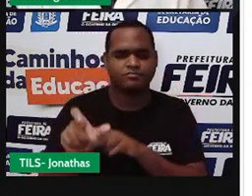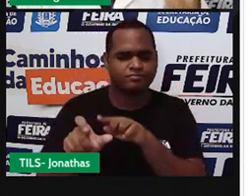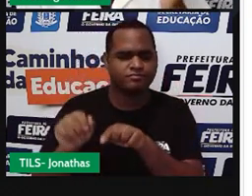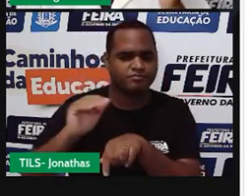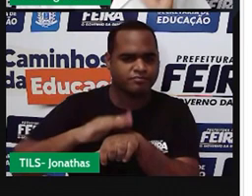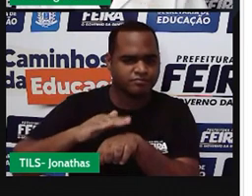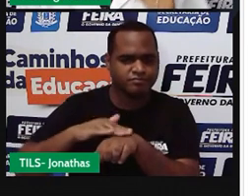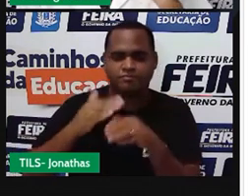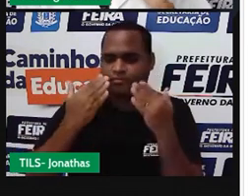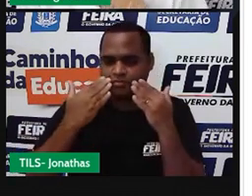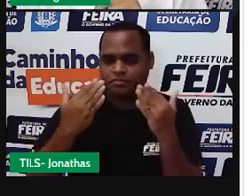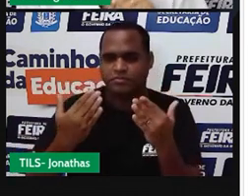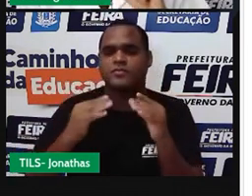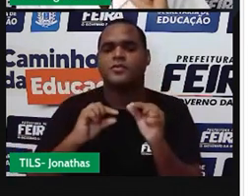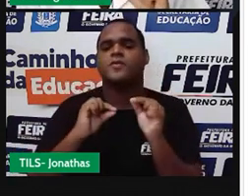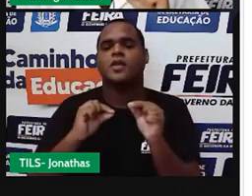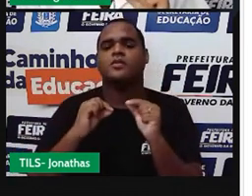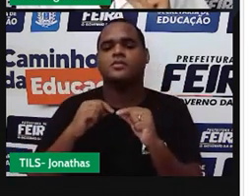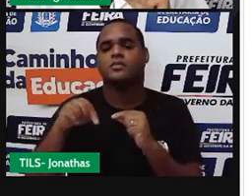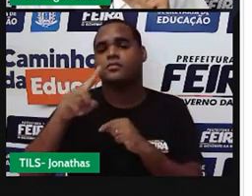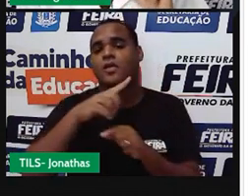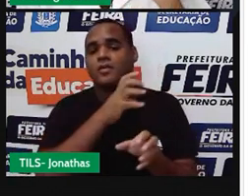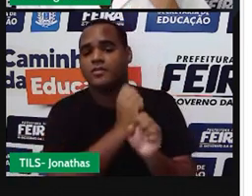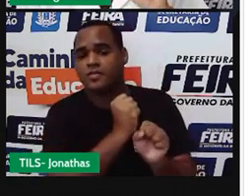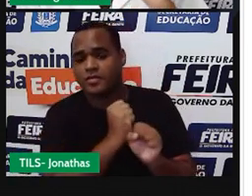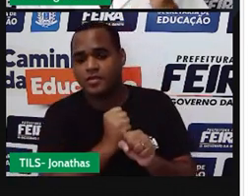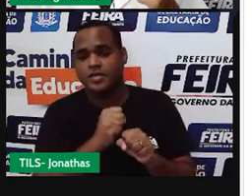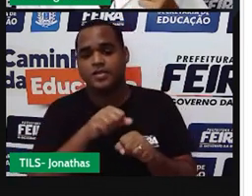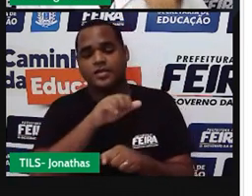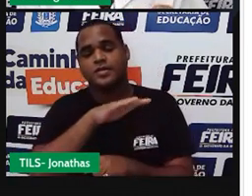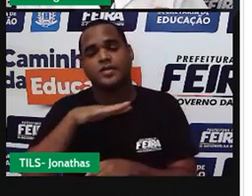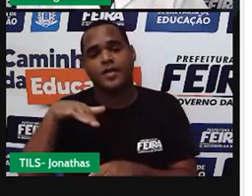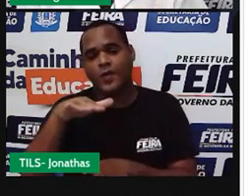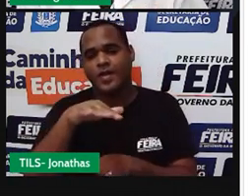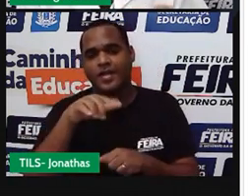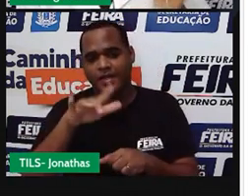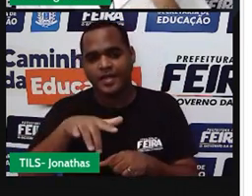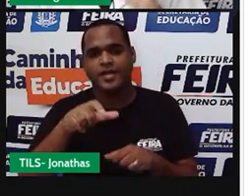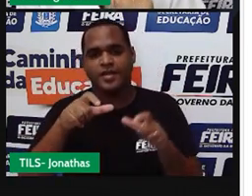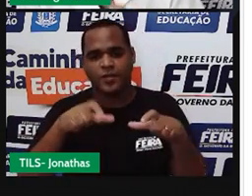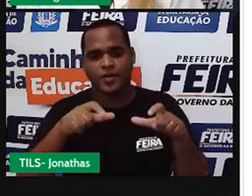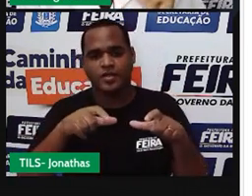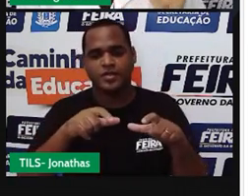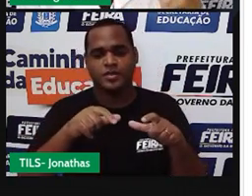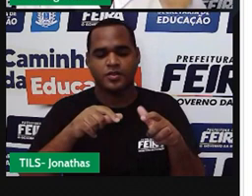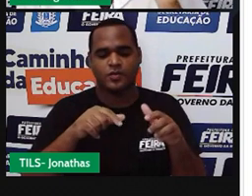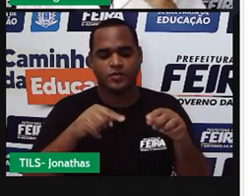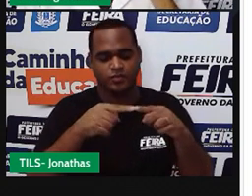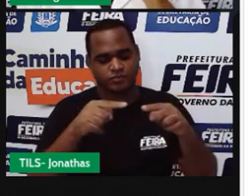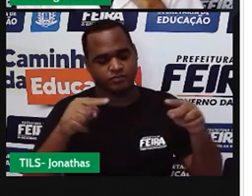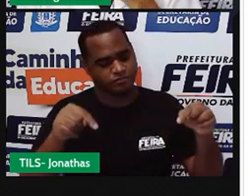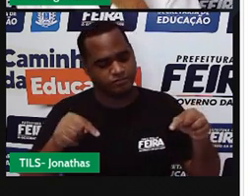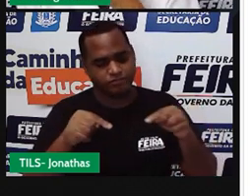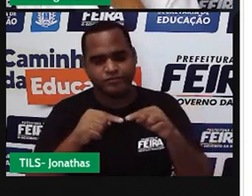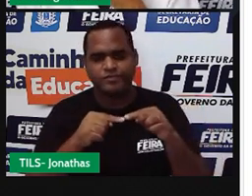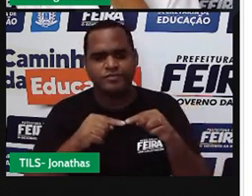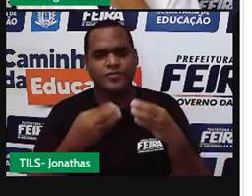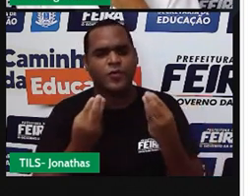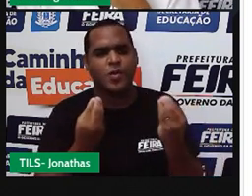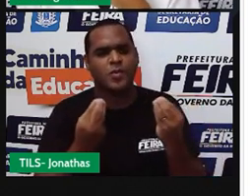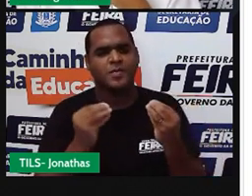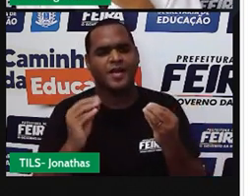para gente como calcular a área de um retângulo e as figuras aí são